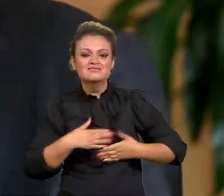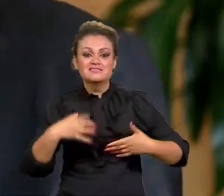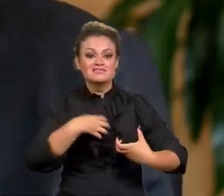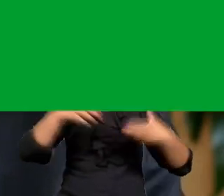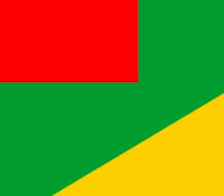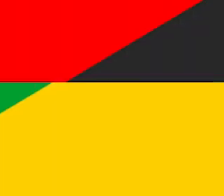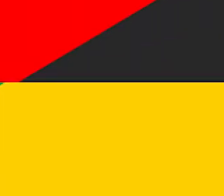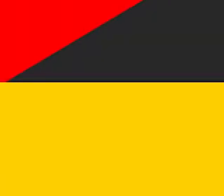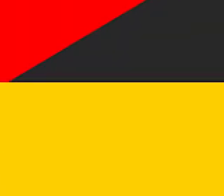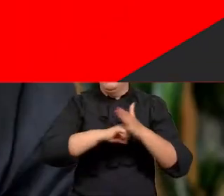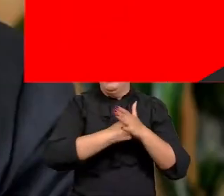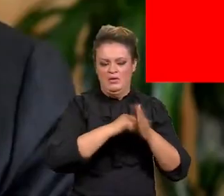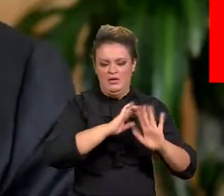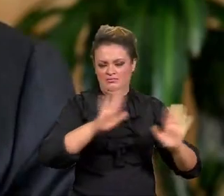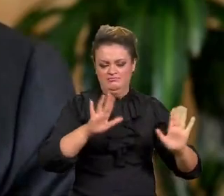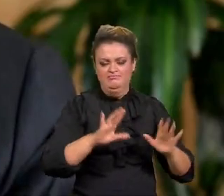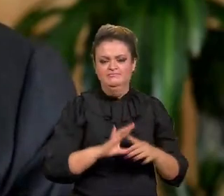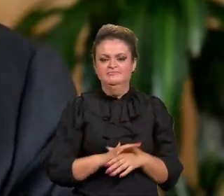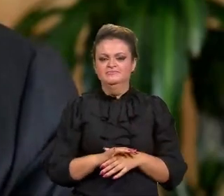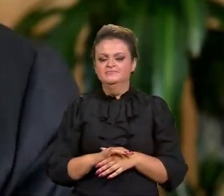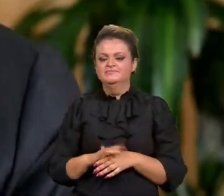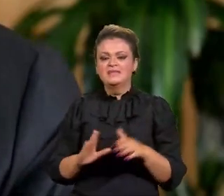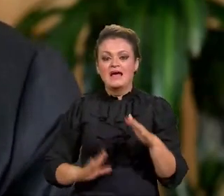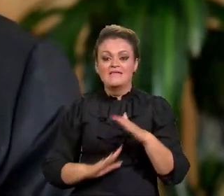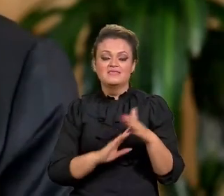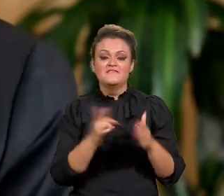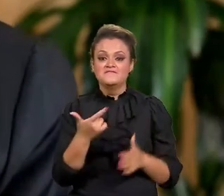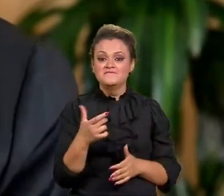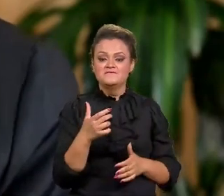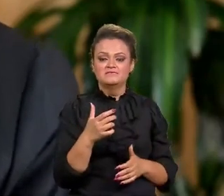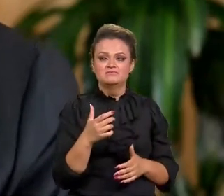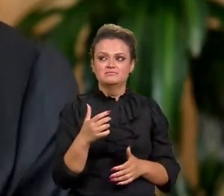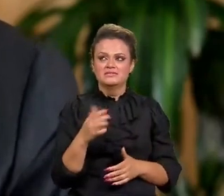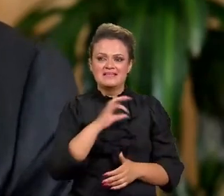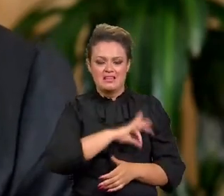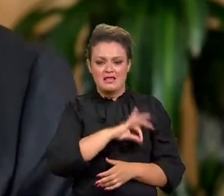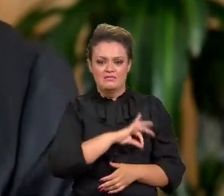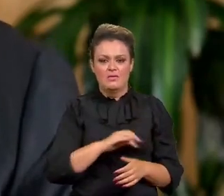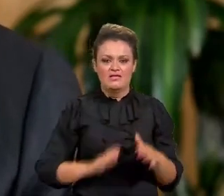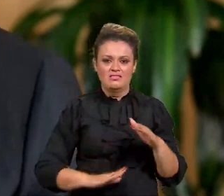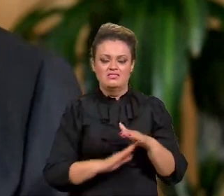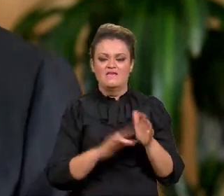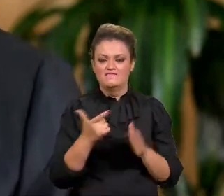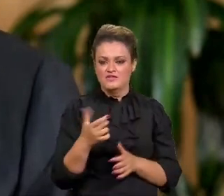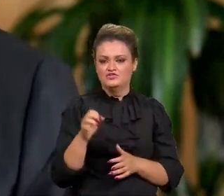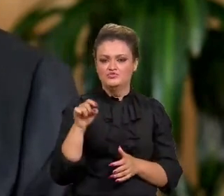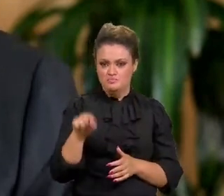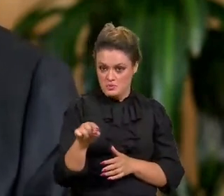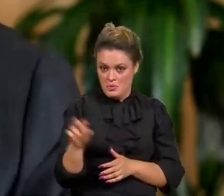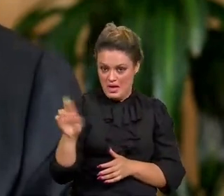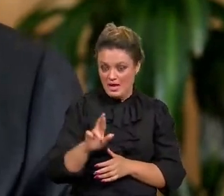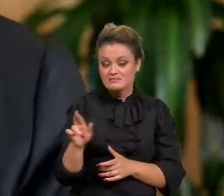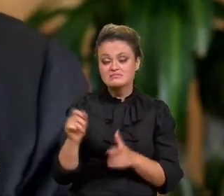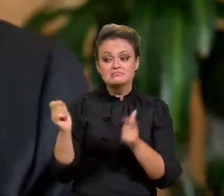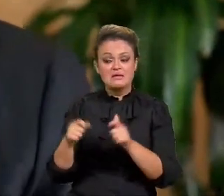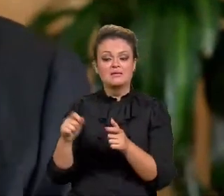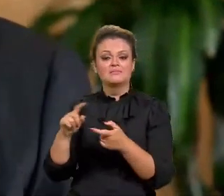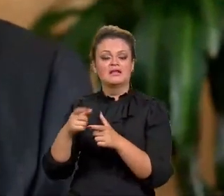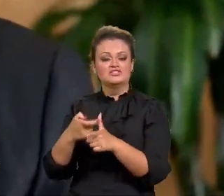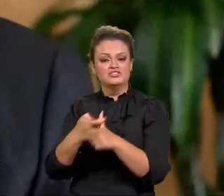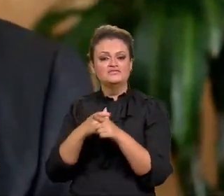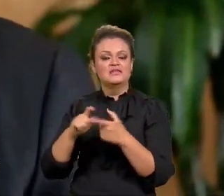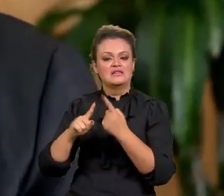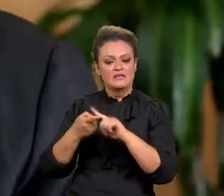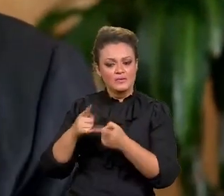por conta disso. Quem ganha até R$20 por mês já pode negociar sua dívida com os bancos. Ontem houve uma